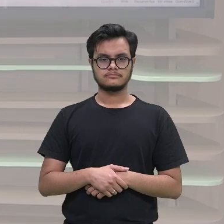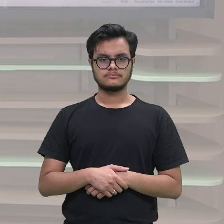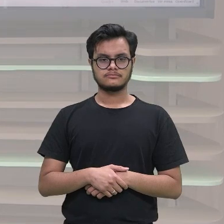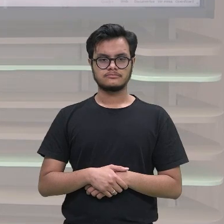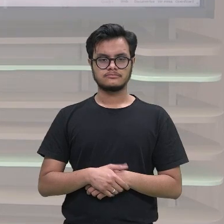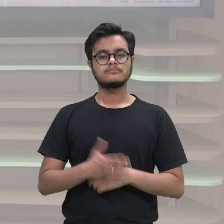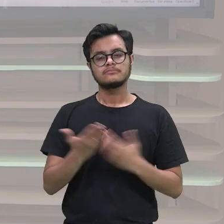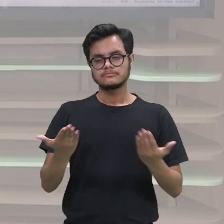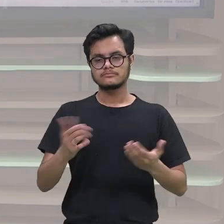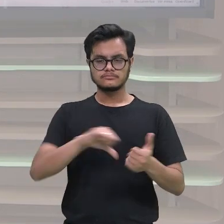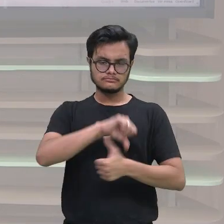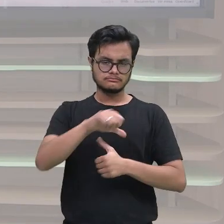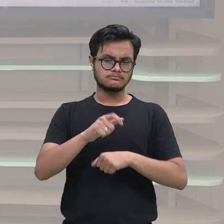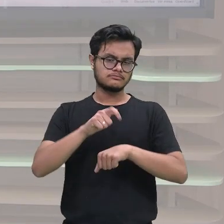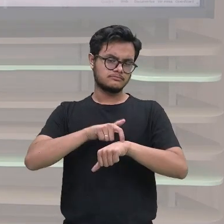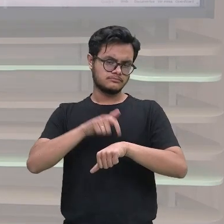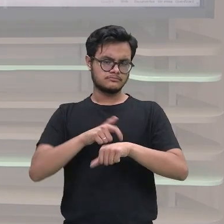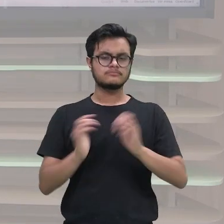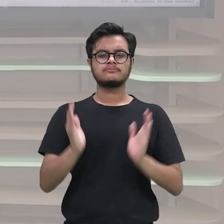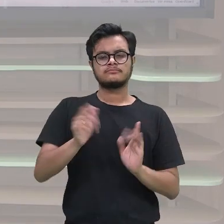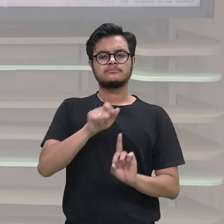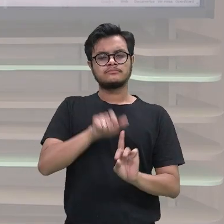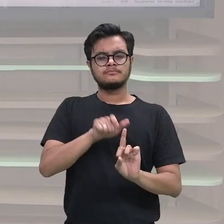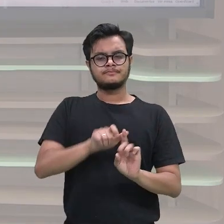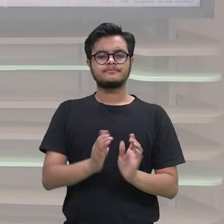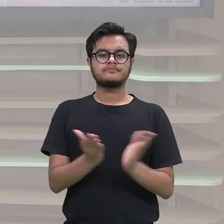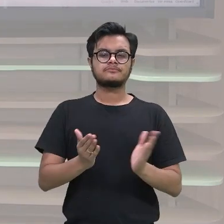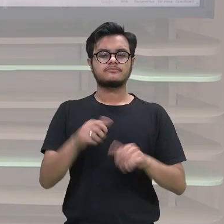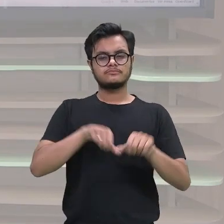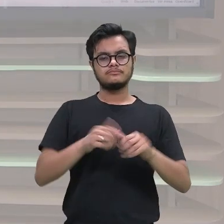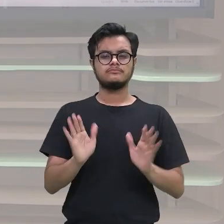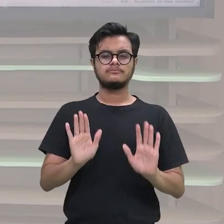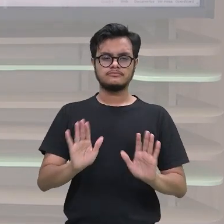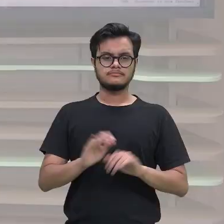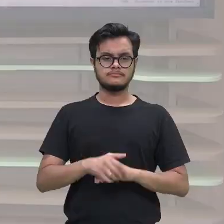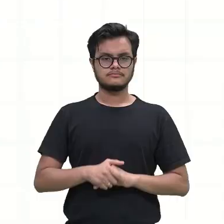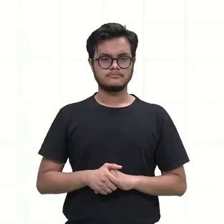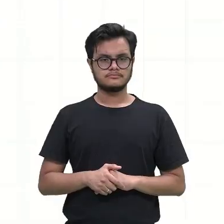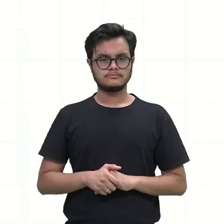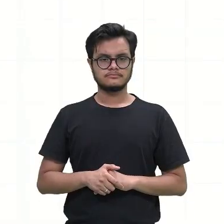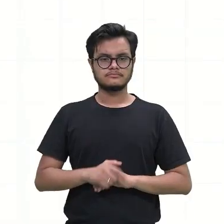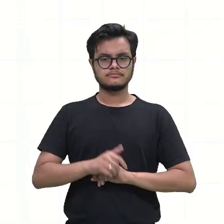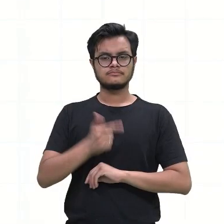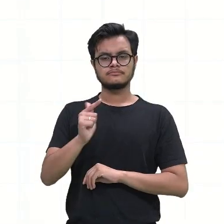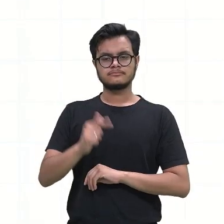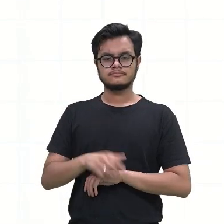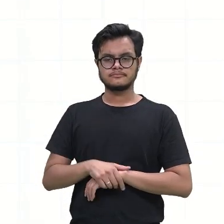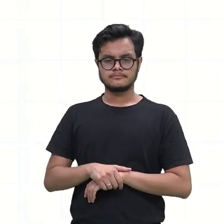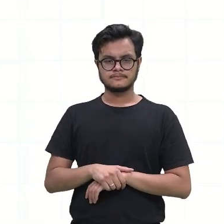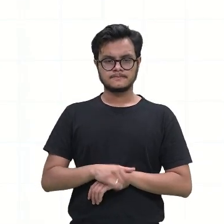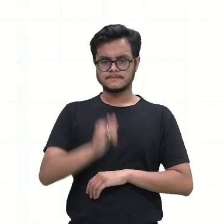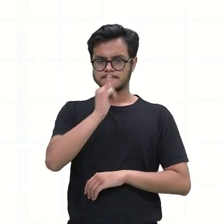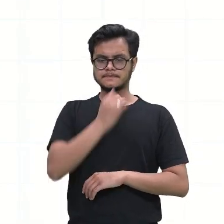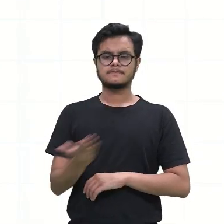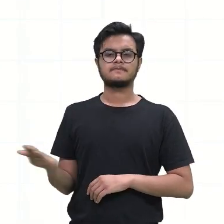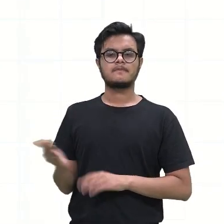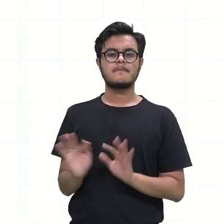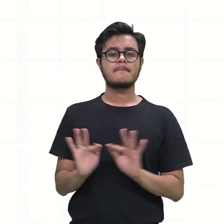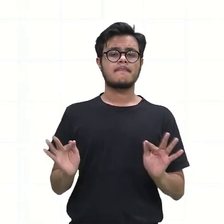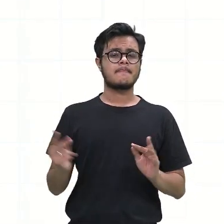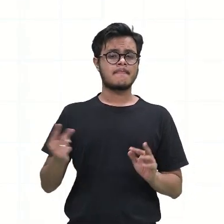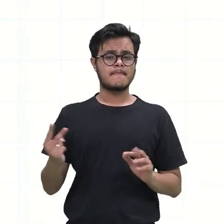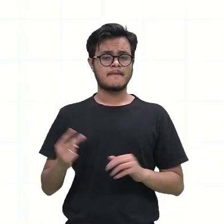tempo, na pessoa, que vamos analisar daqui a pouquinho. Então, outro exemplo que nós trouxemos aqui para você.